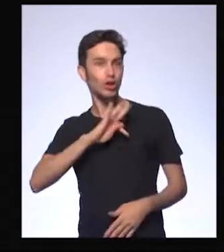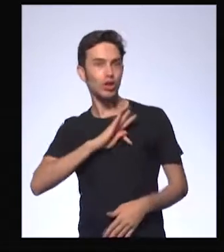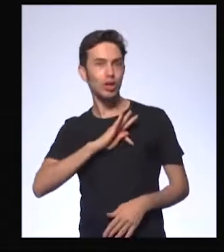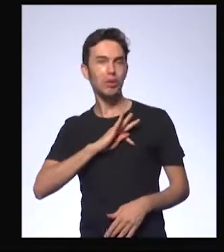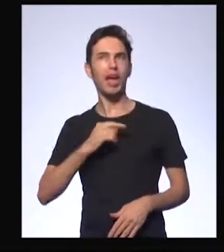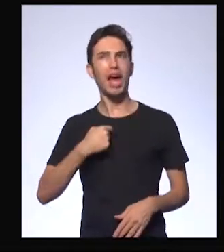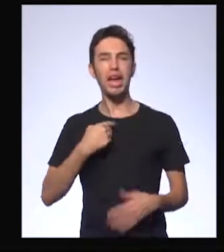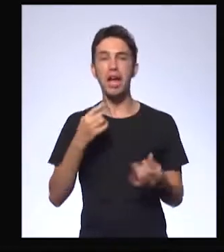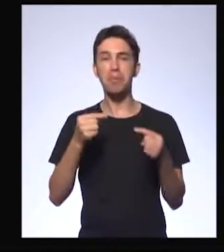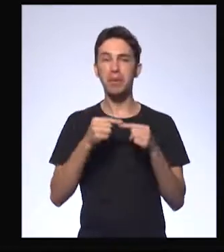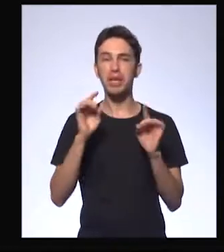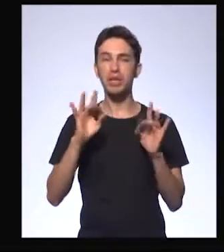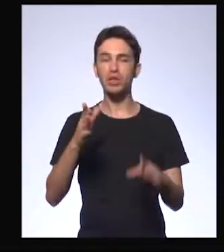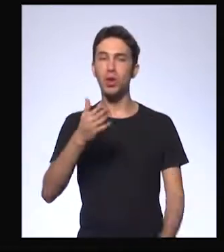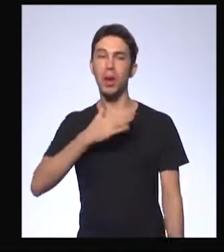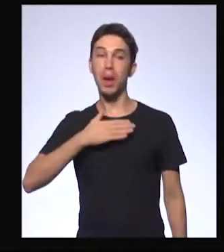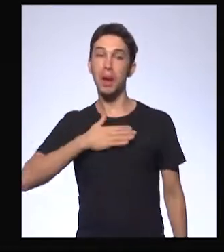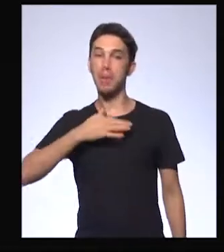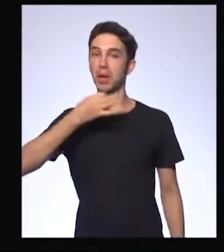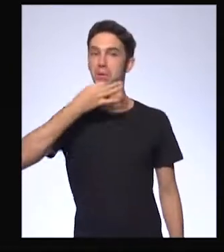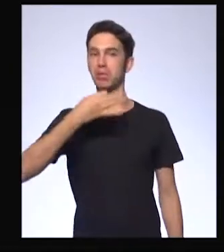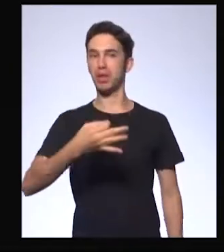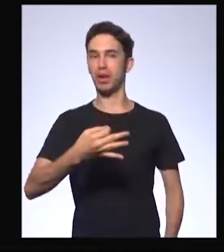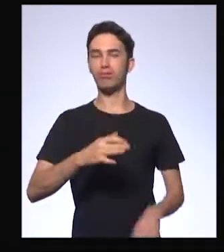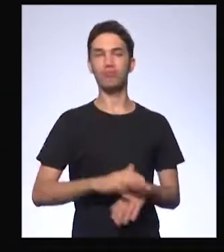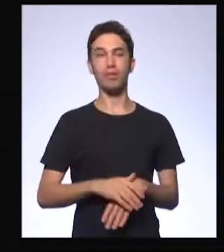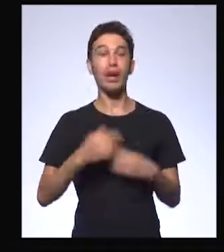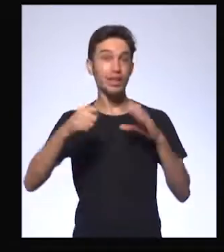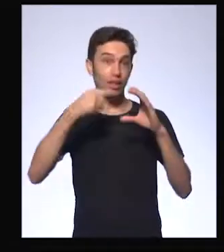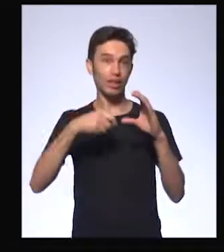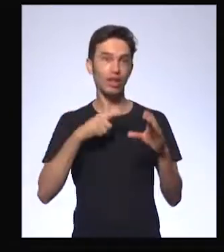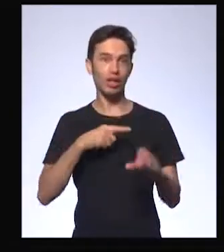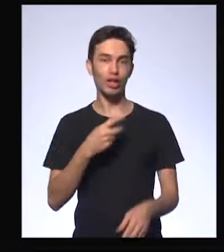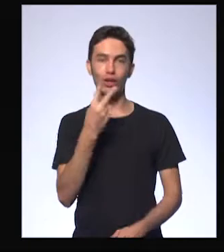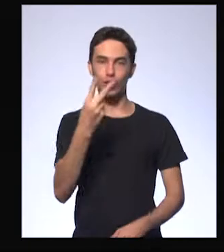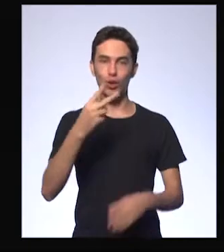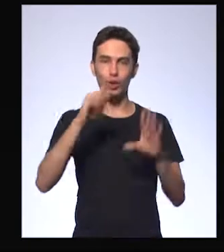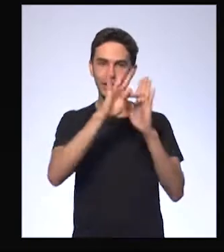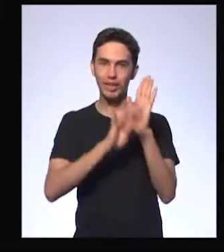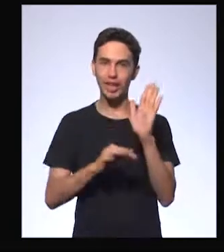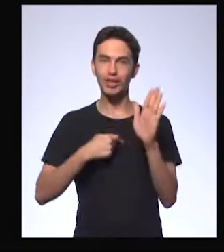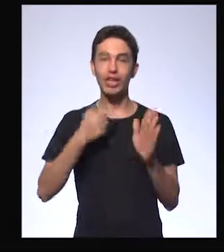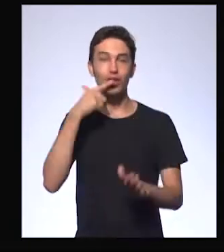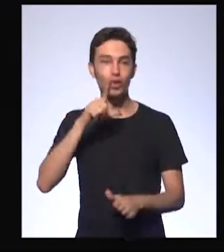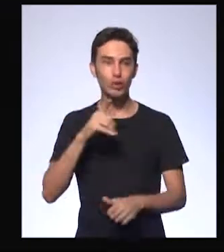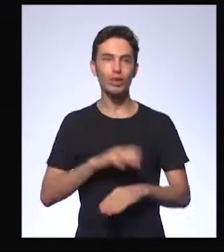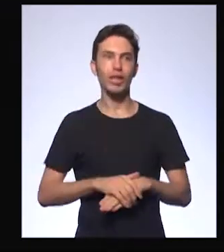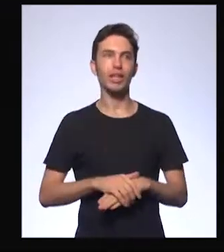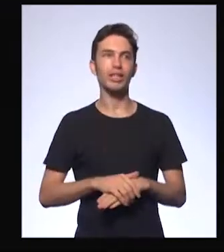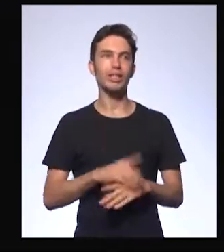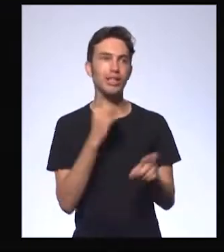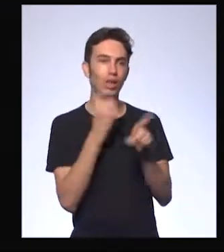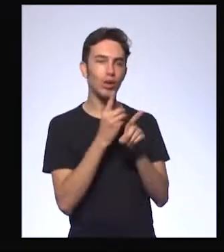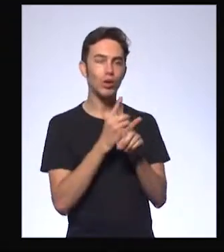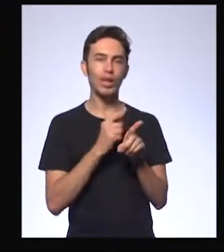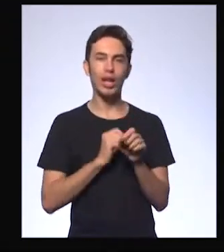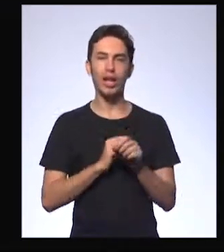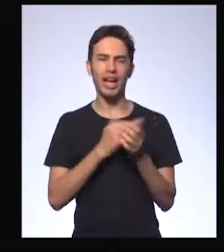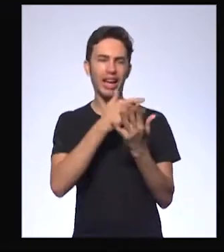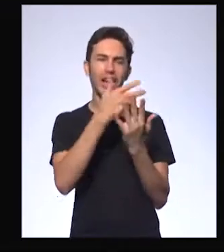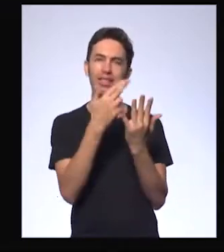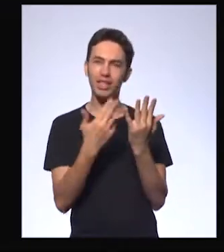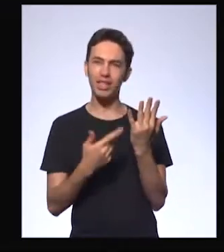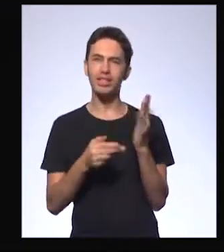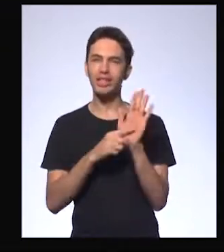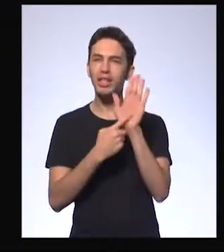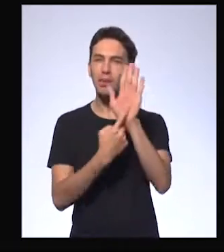ser apenas a minha opinião. Bom, para esse vídeo eu trouxe dois pequenos textinhos para que a gente consiga encontrar neles características